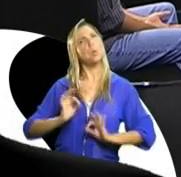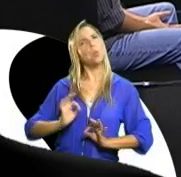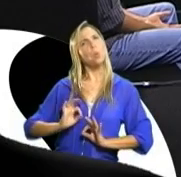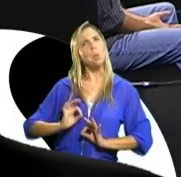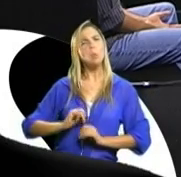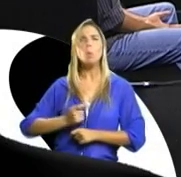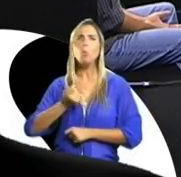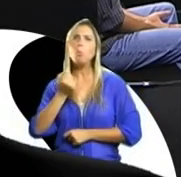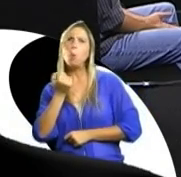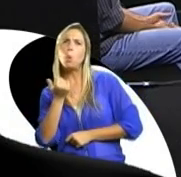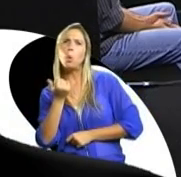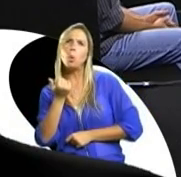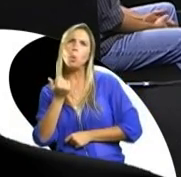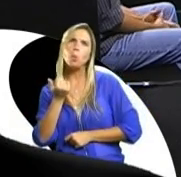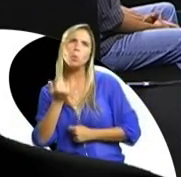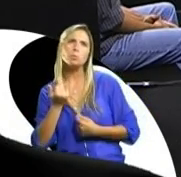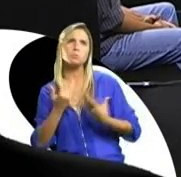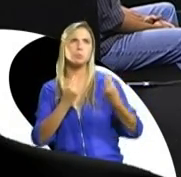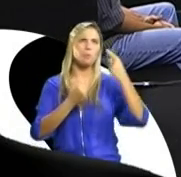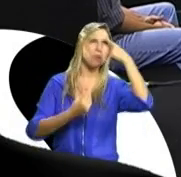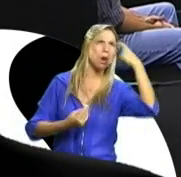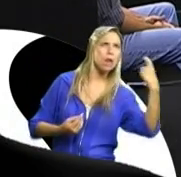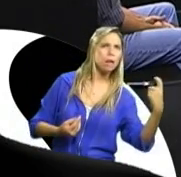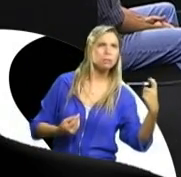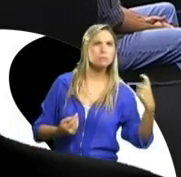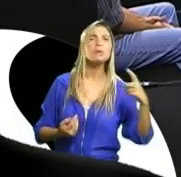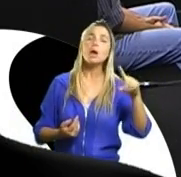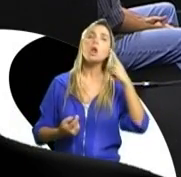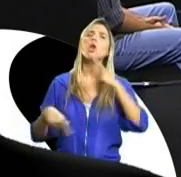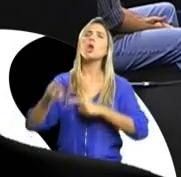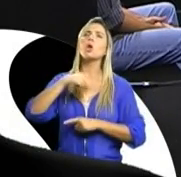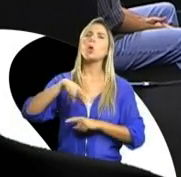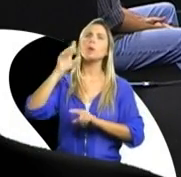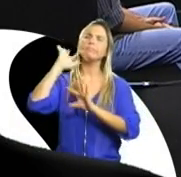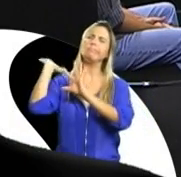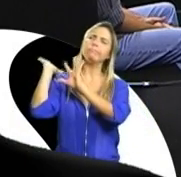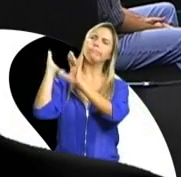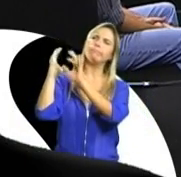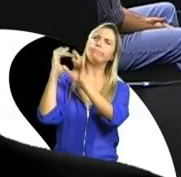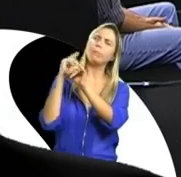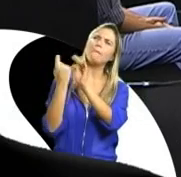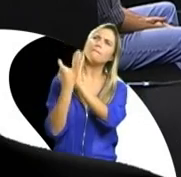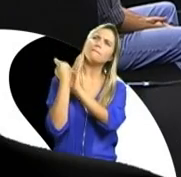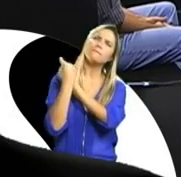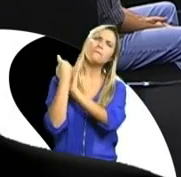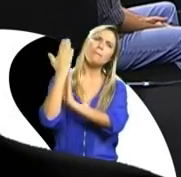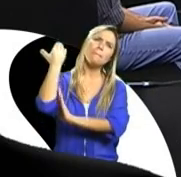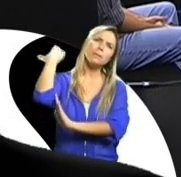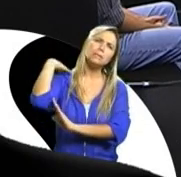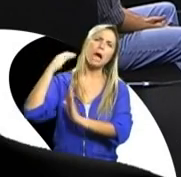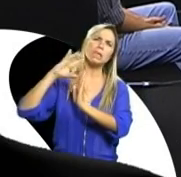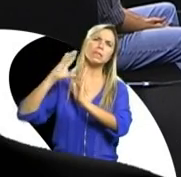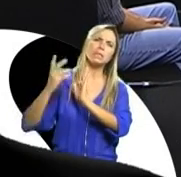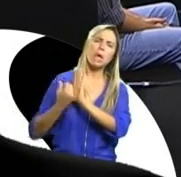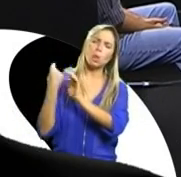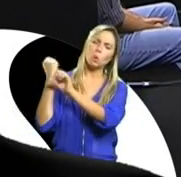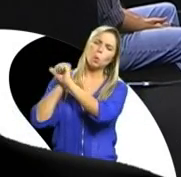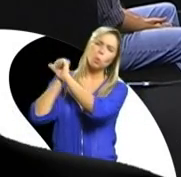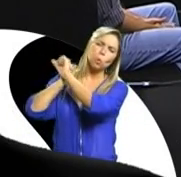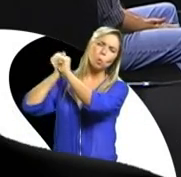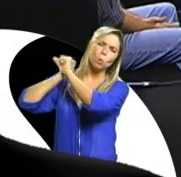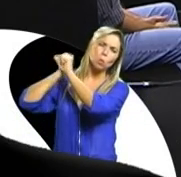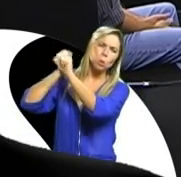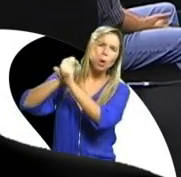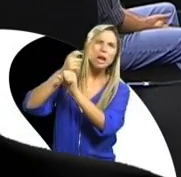gente for, né, tivemos grandes eventos violentos no último século, no penúltimo